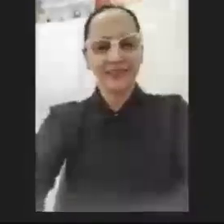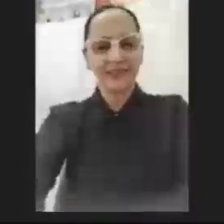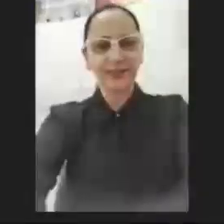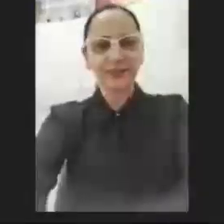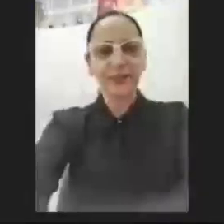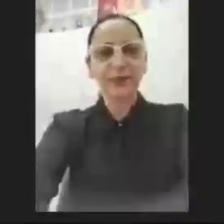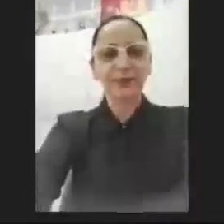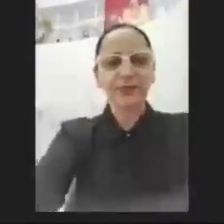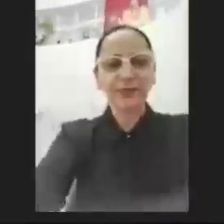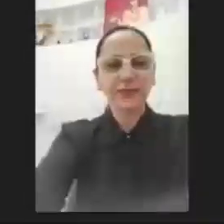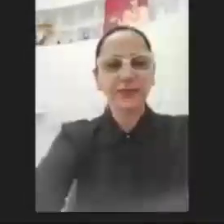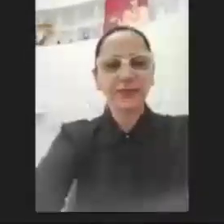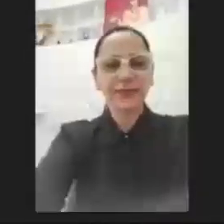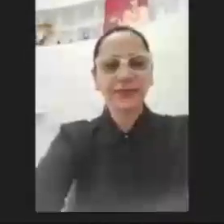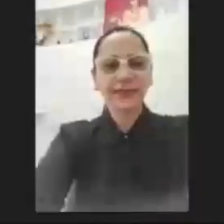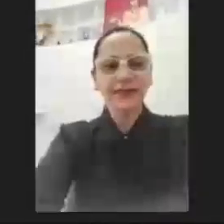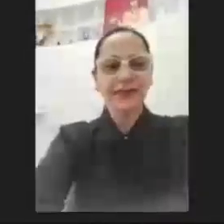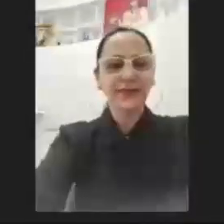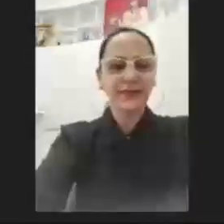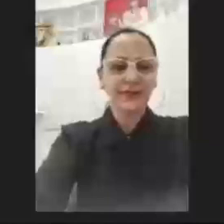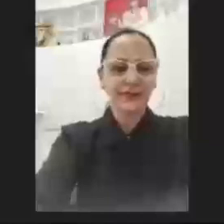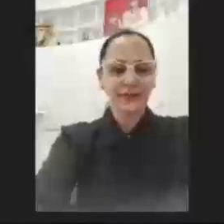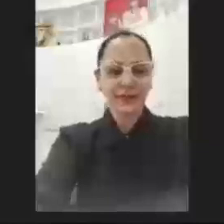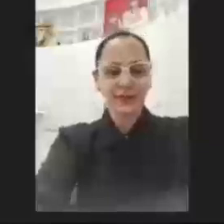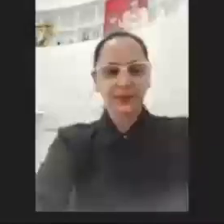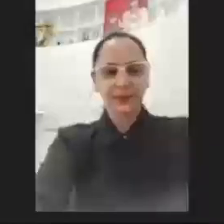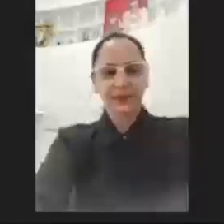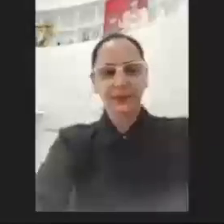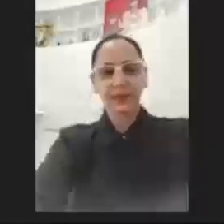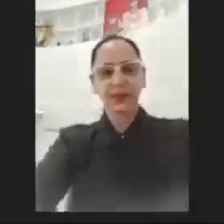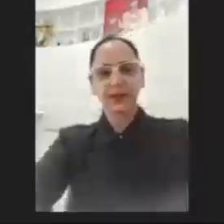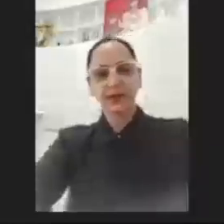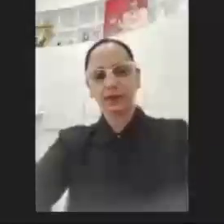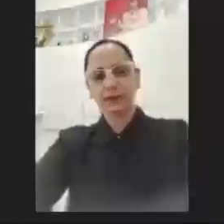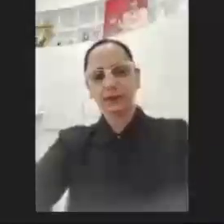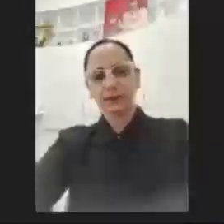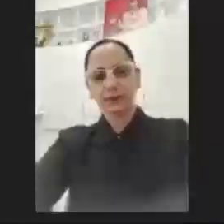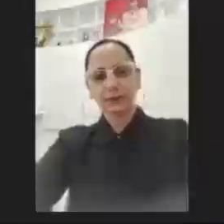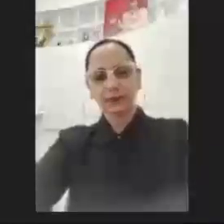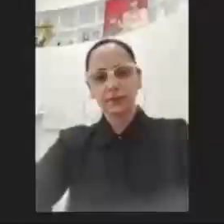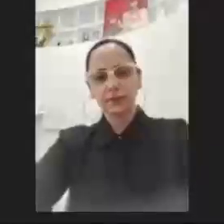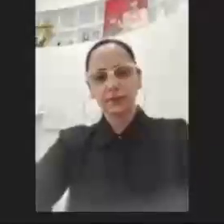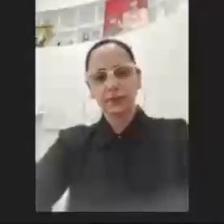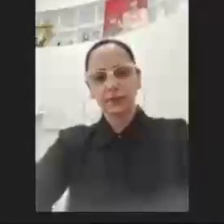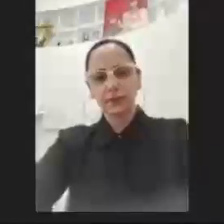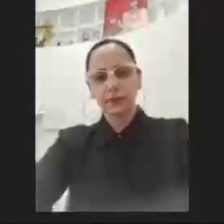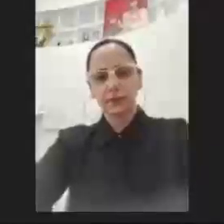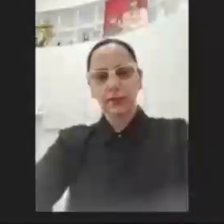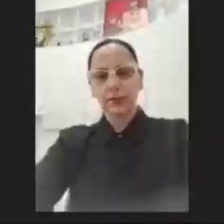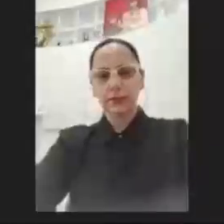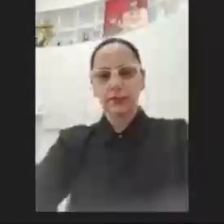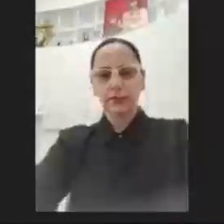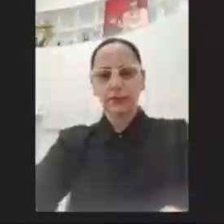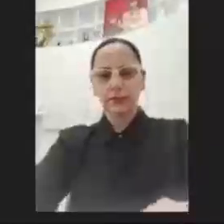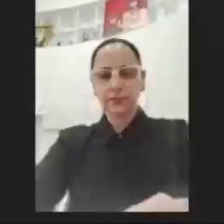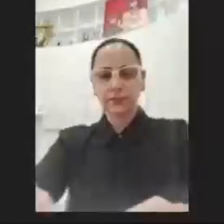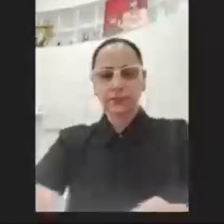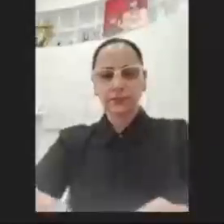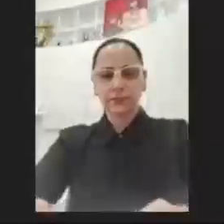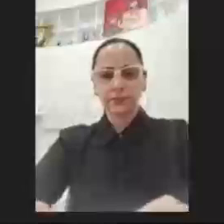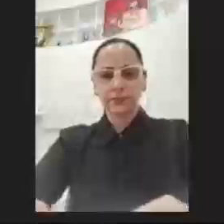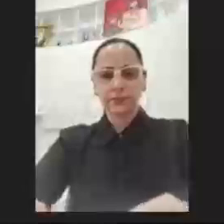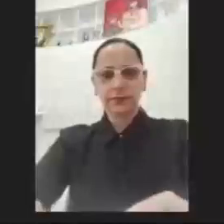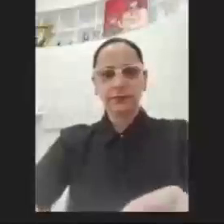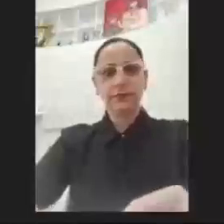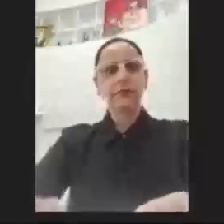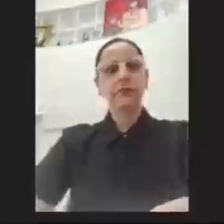aqui para o nosso bate-papo. Cecília, eu vou te fazer uma última pergunta, depois tem algumas questões que eu também quero passar para a Soninha, a gente já está com o nosso tempo estourando,